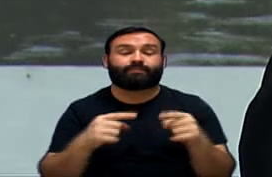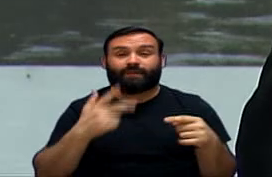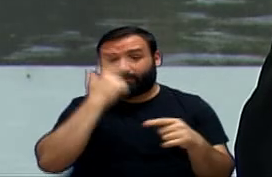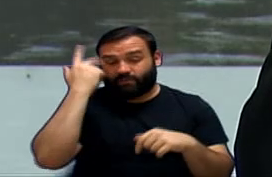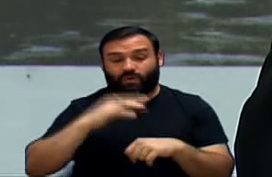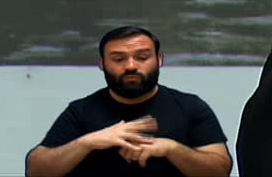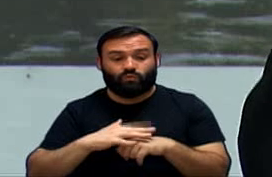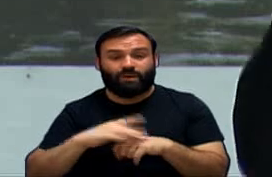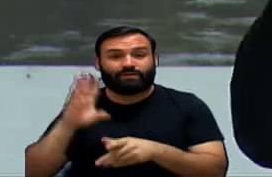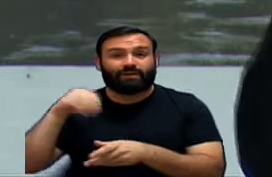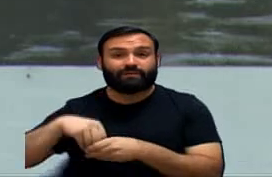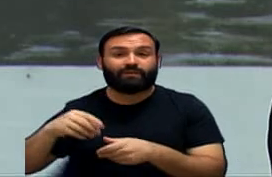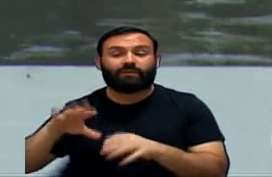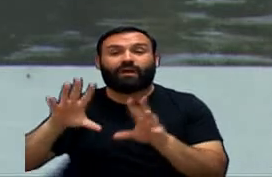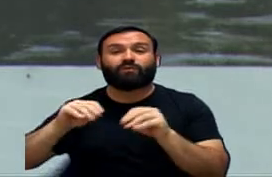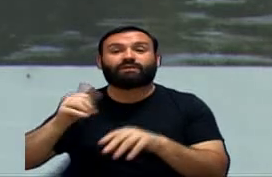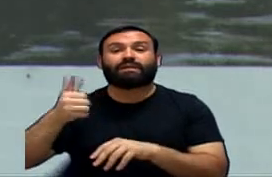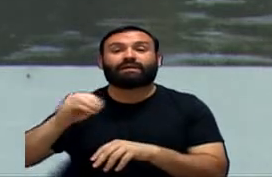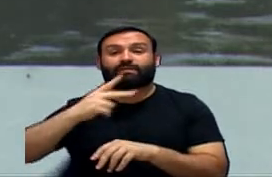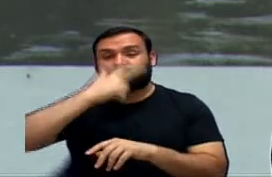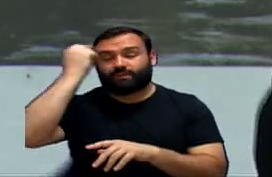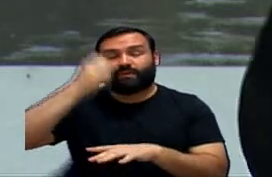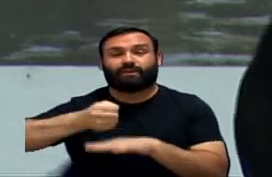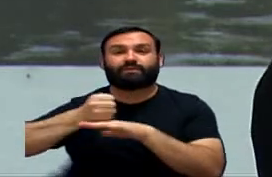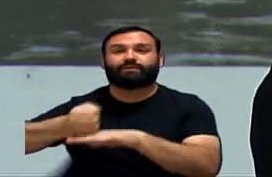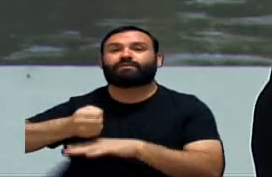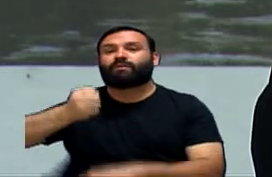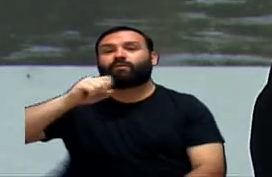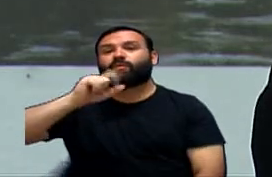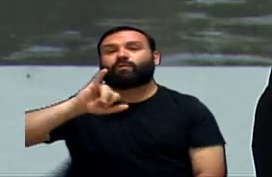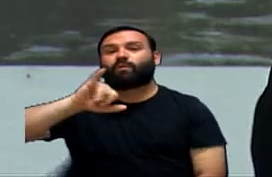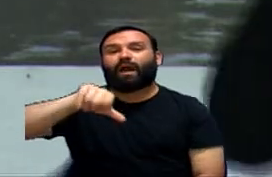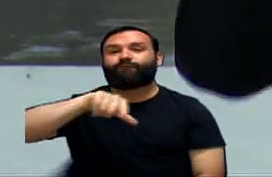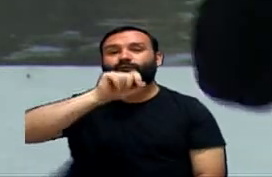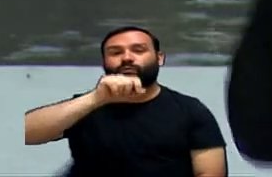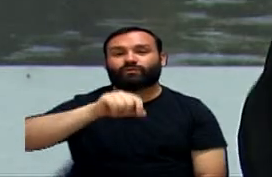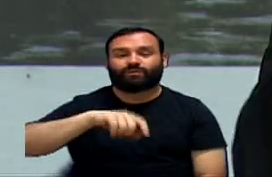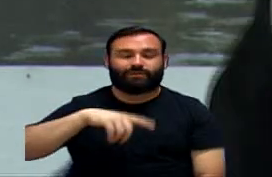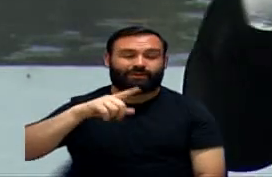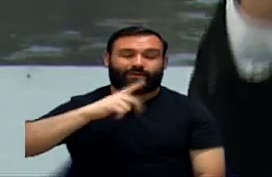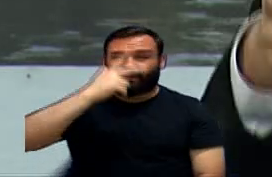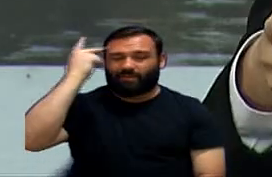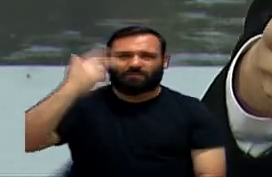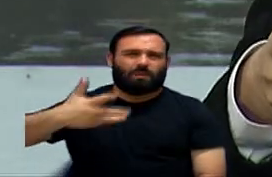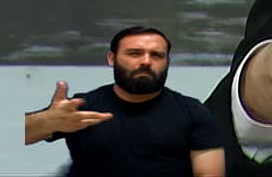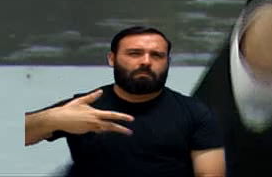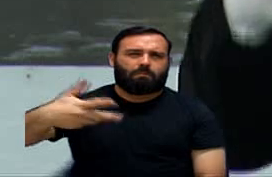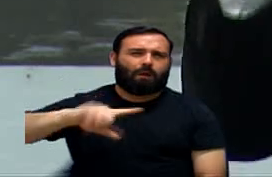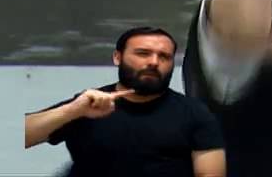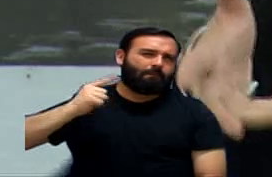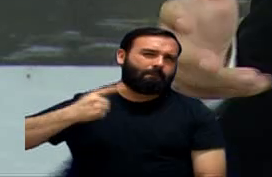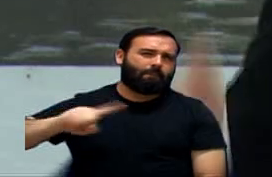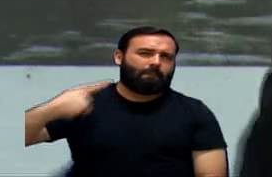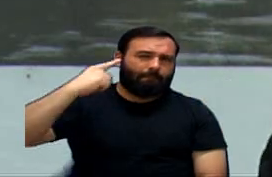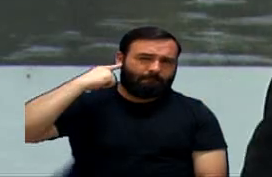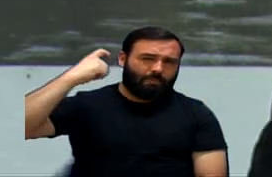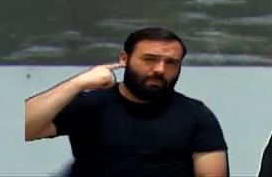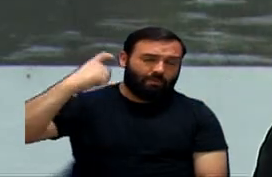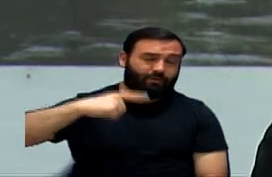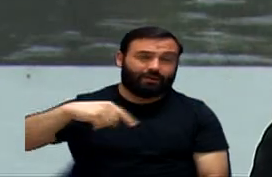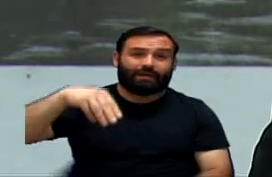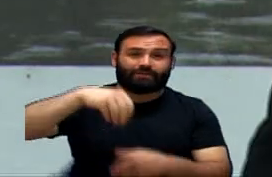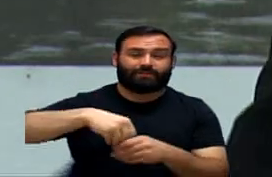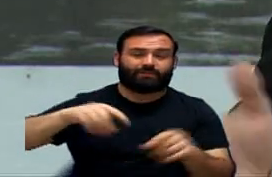doente 10 da noite O cara vai fazer entrega cara Alelo fazend barulho no